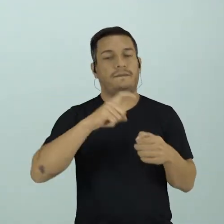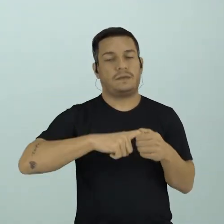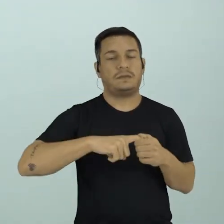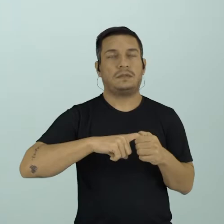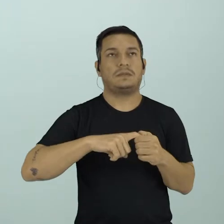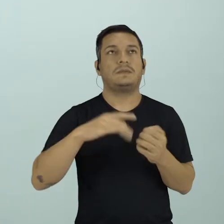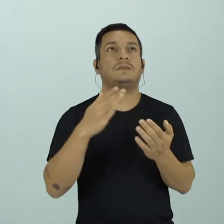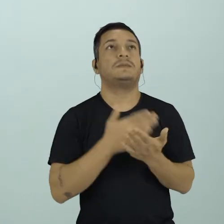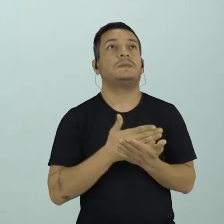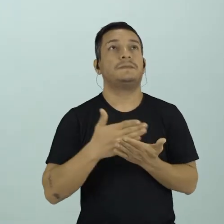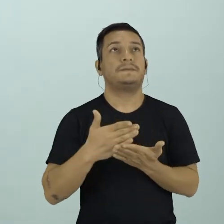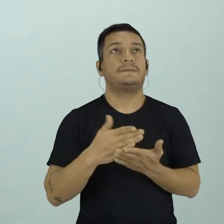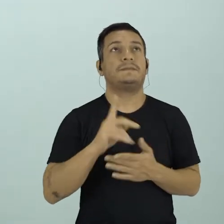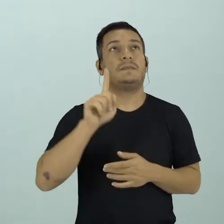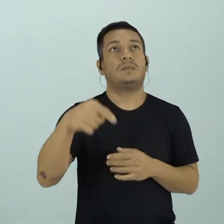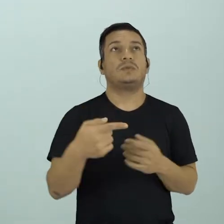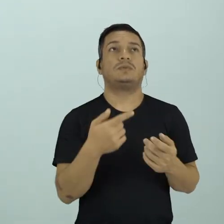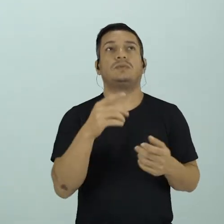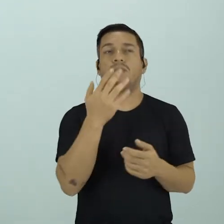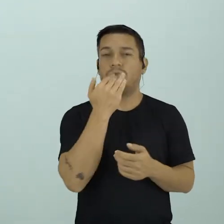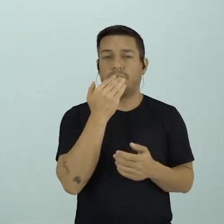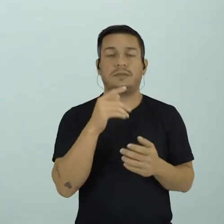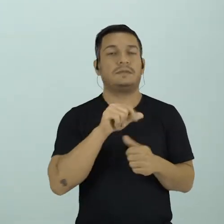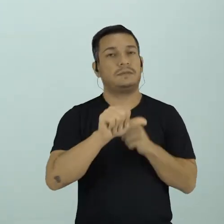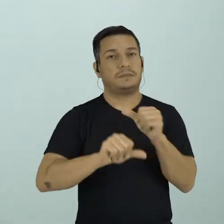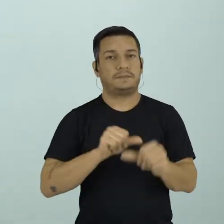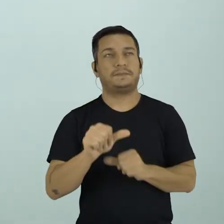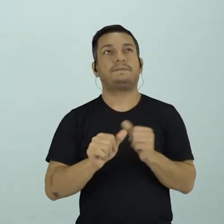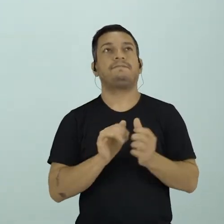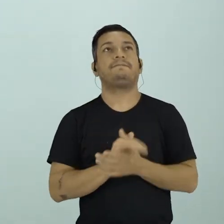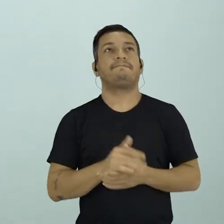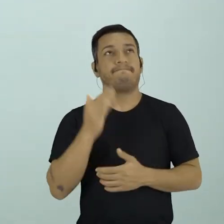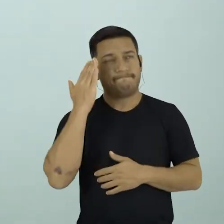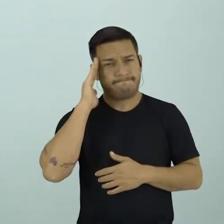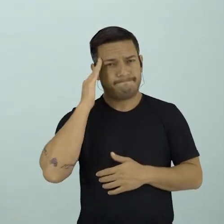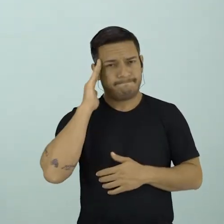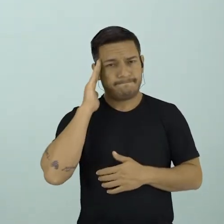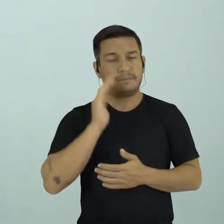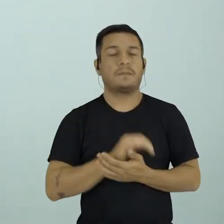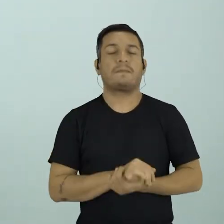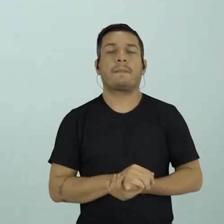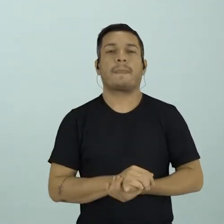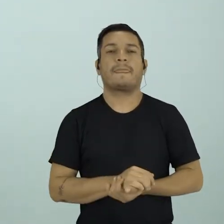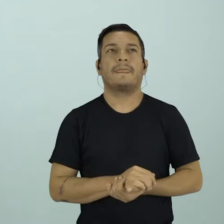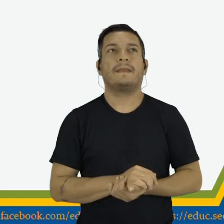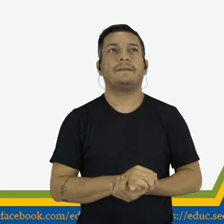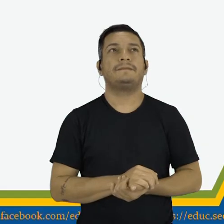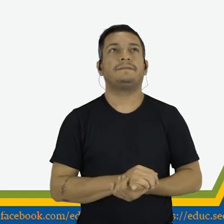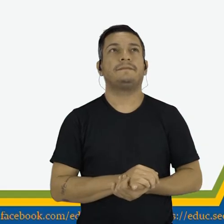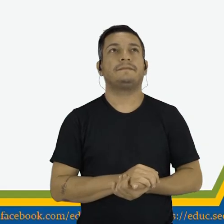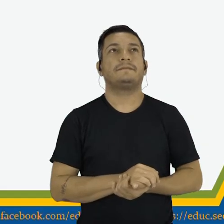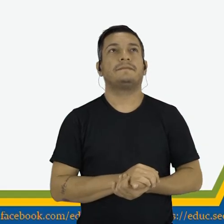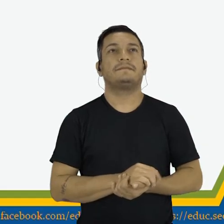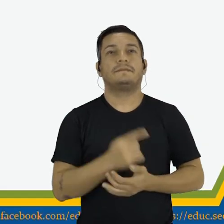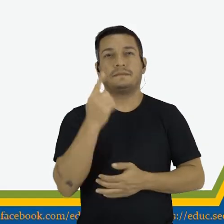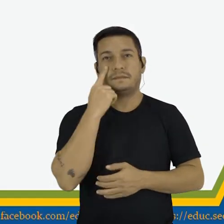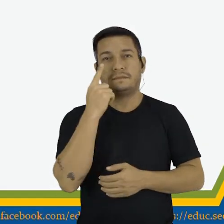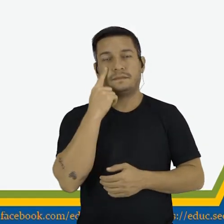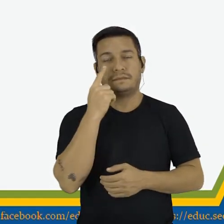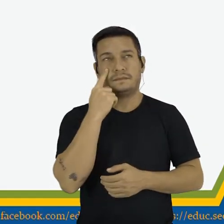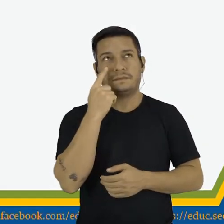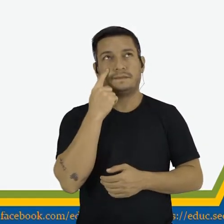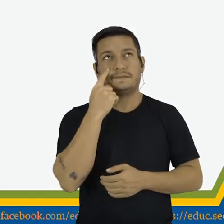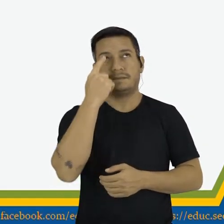inicial depois que esse alimento foi transformado. Compreenderam? Vamos observar